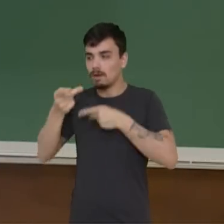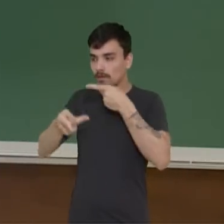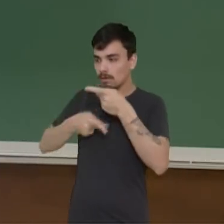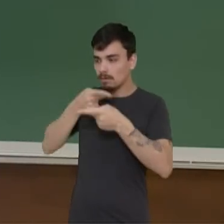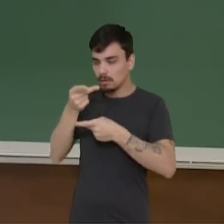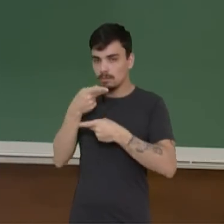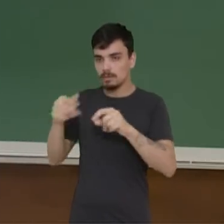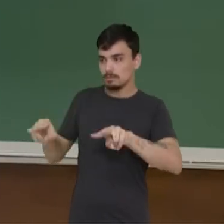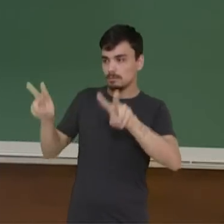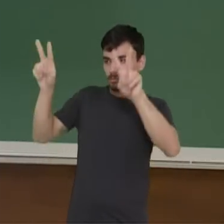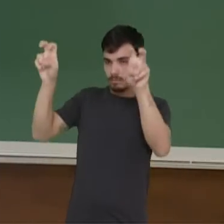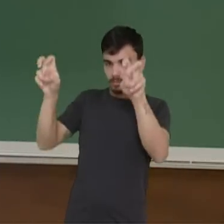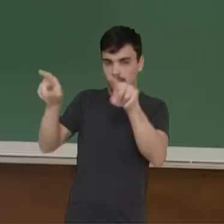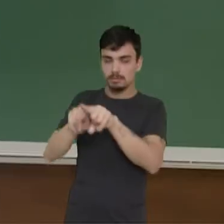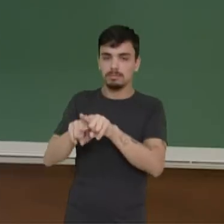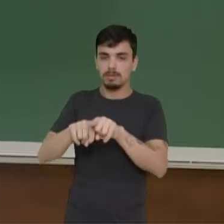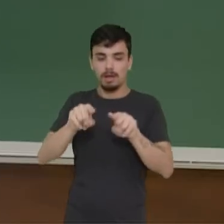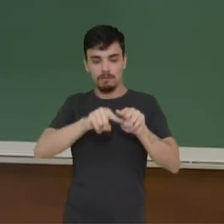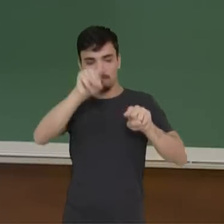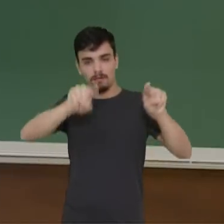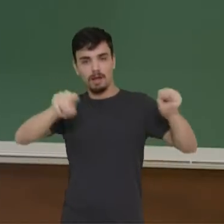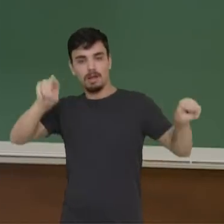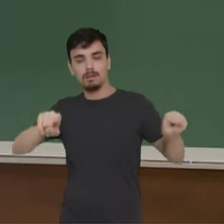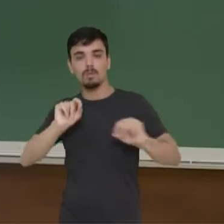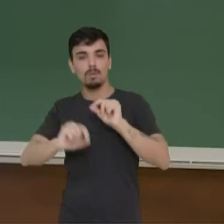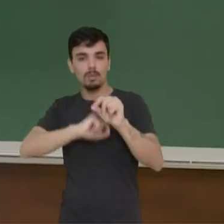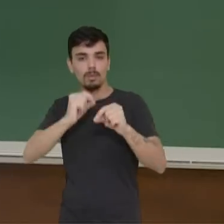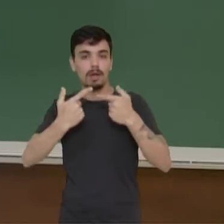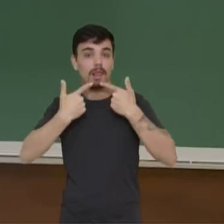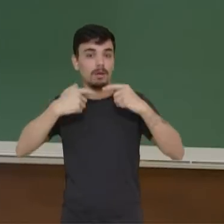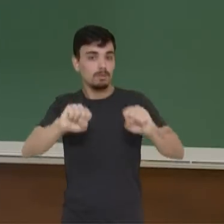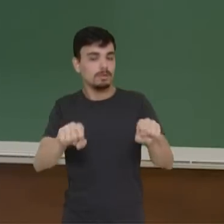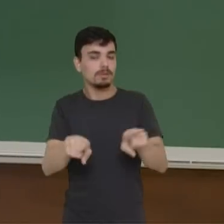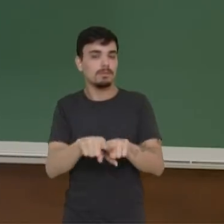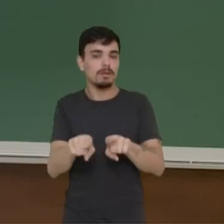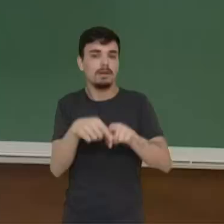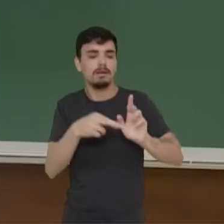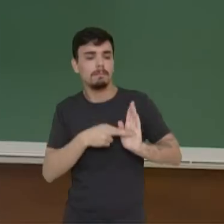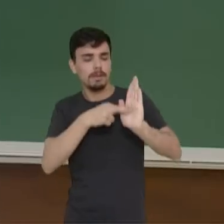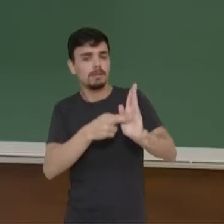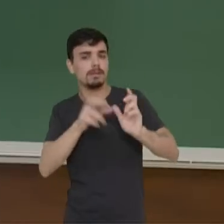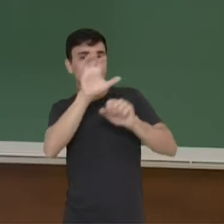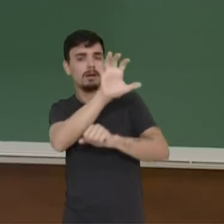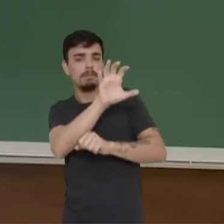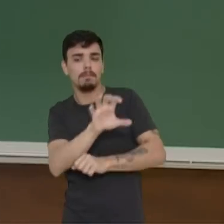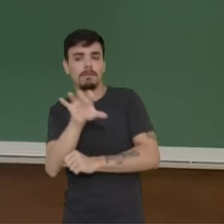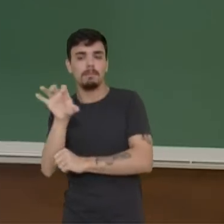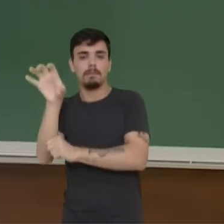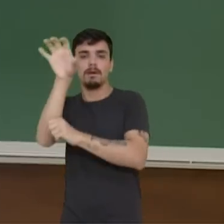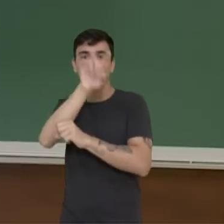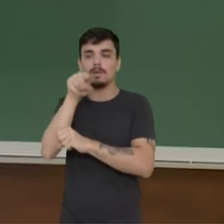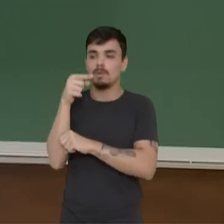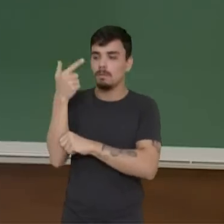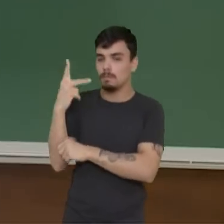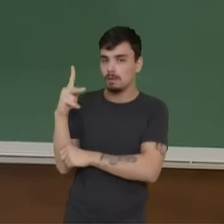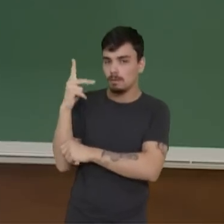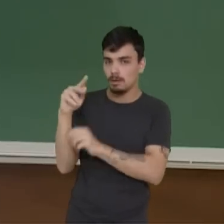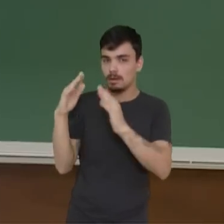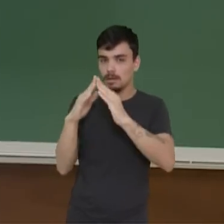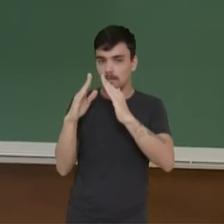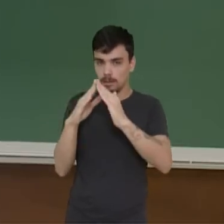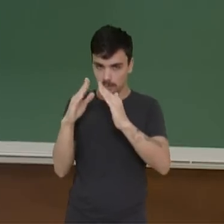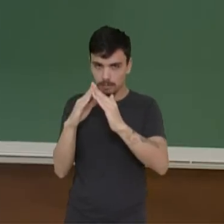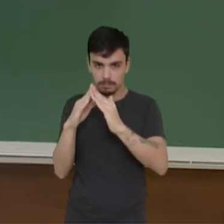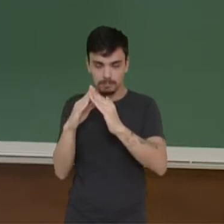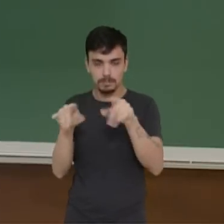tem ali as expressões que são as variantes linguísticas, né? Que representam a região de onde eles vêm, né? Ilustram